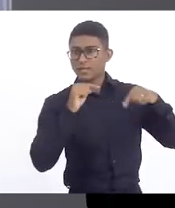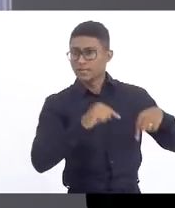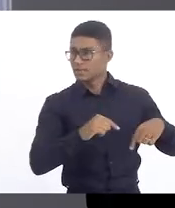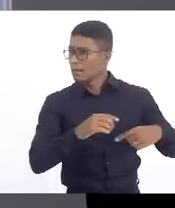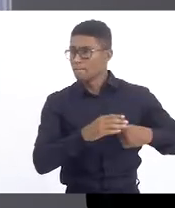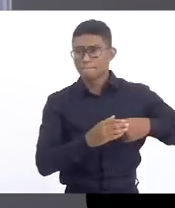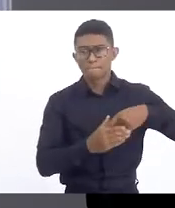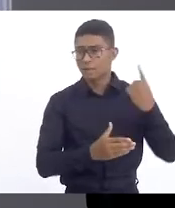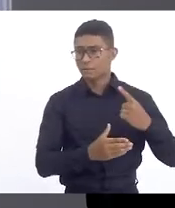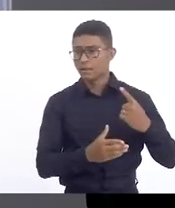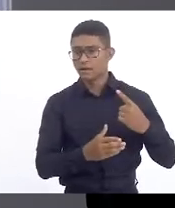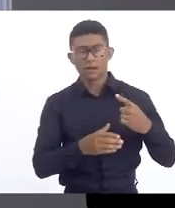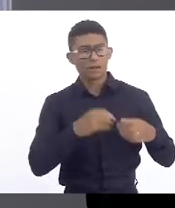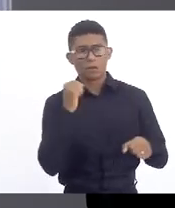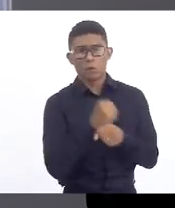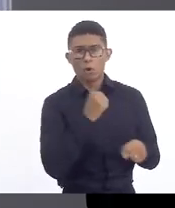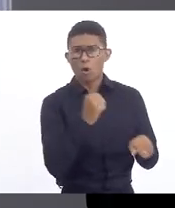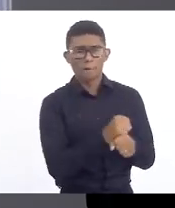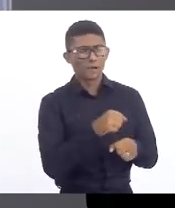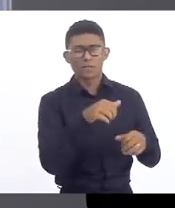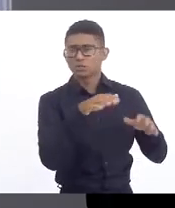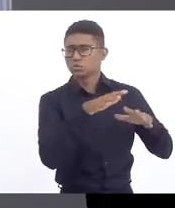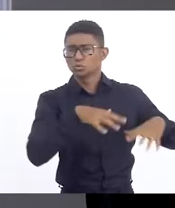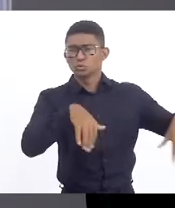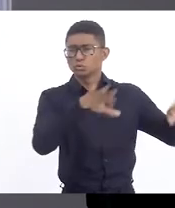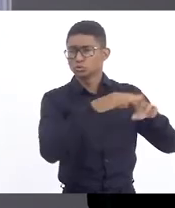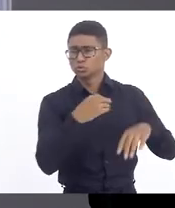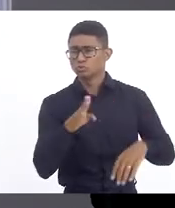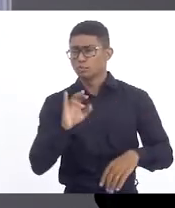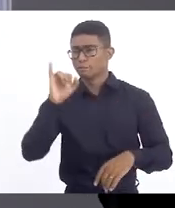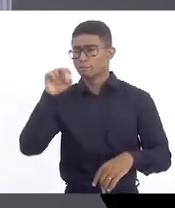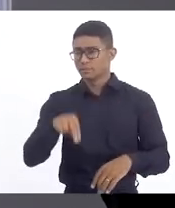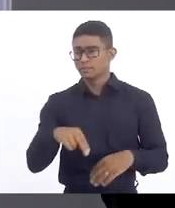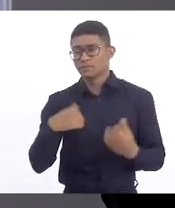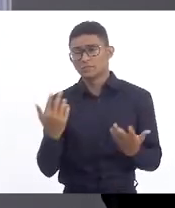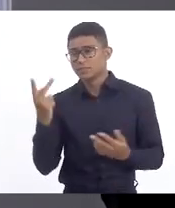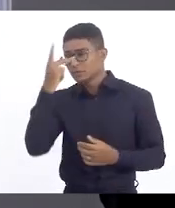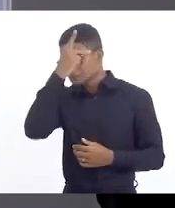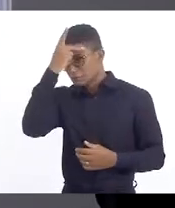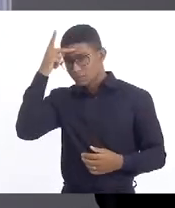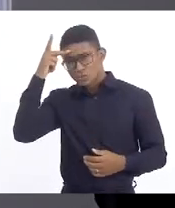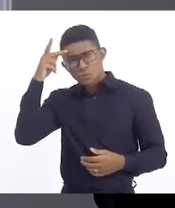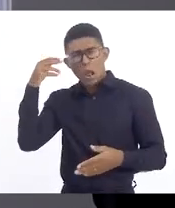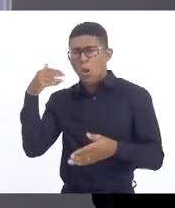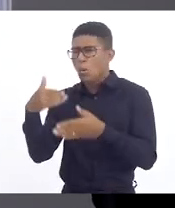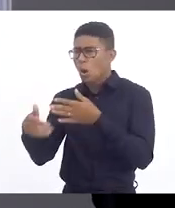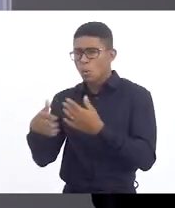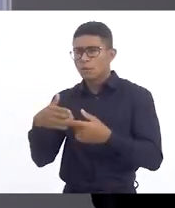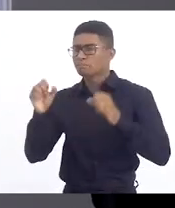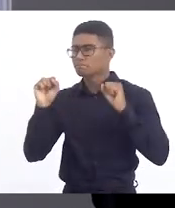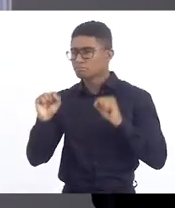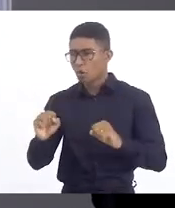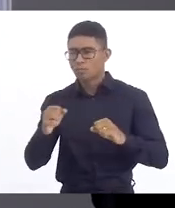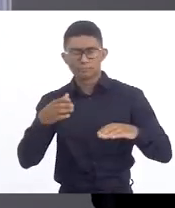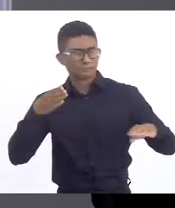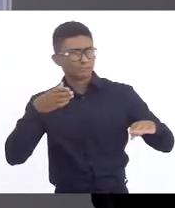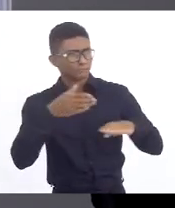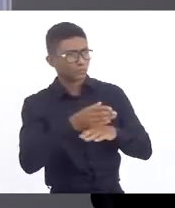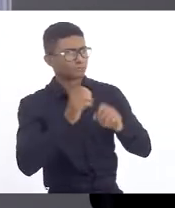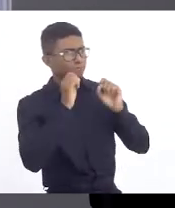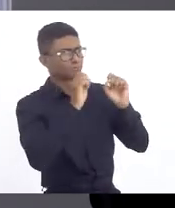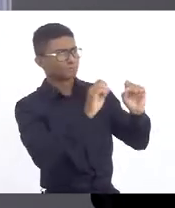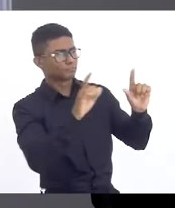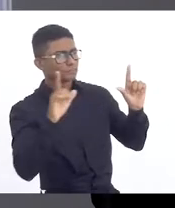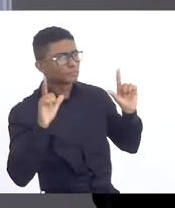Essa obra toda está no BIM. A licitação vai ser toda no BIM. Então qualquer pessoa pode ver em 3D a estação, andando dentro da